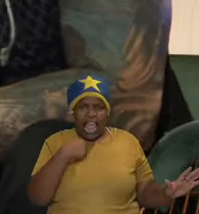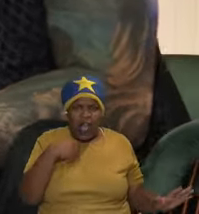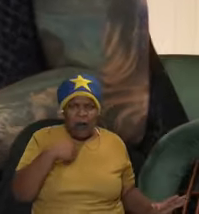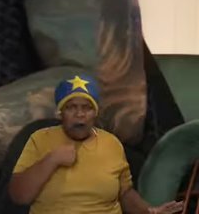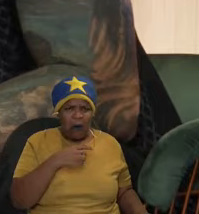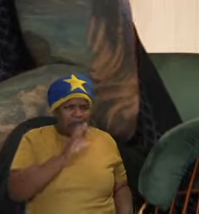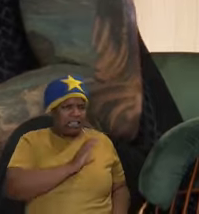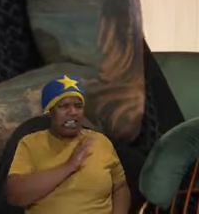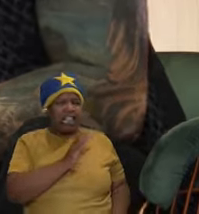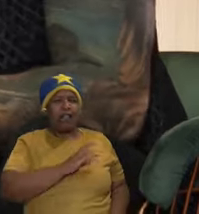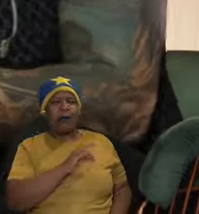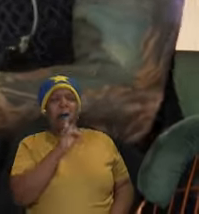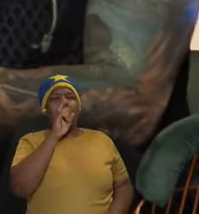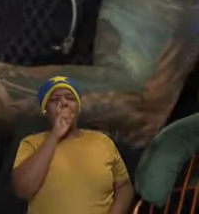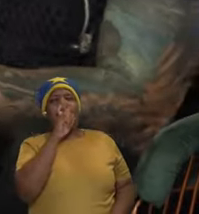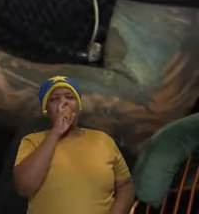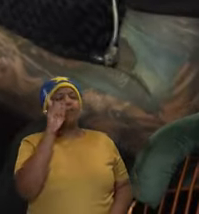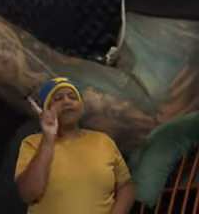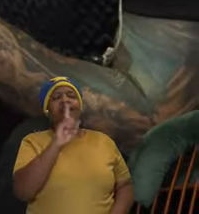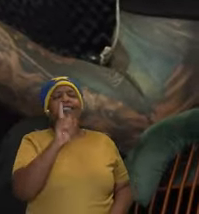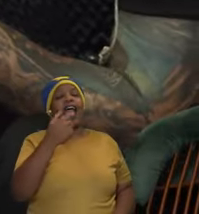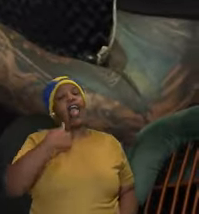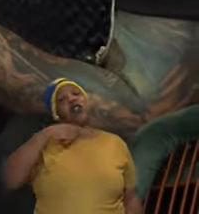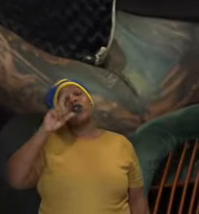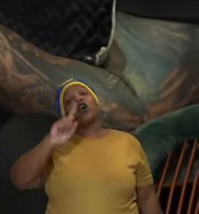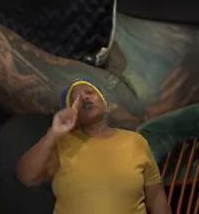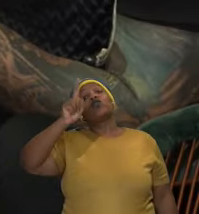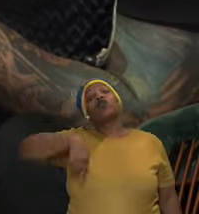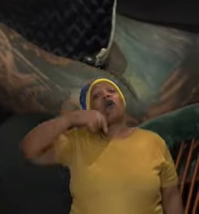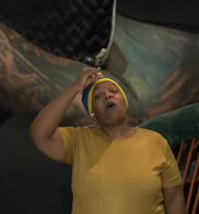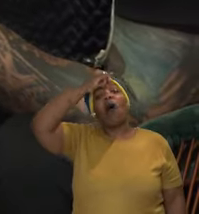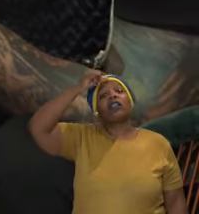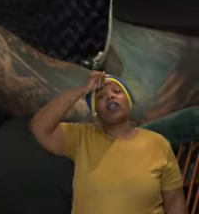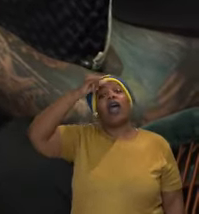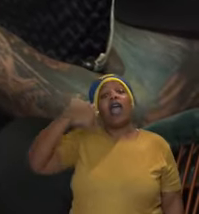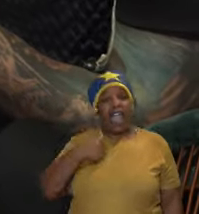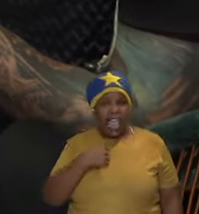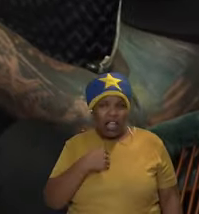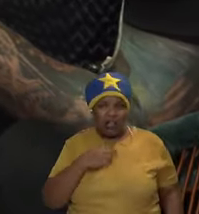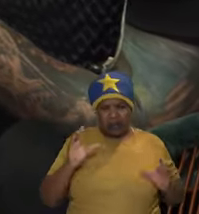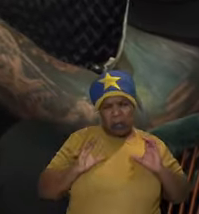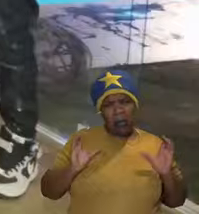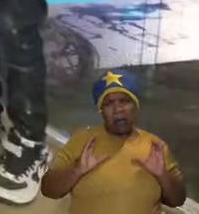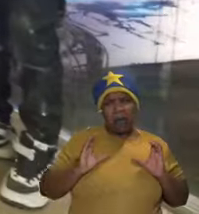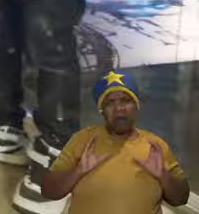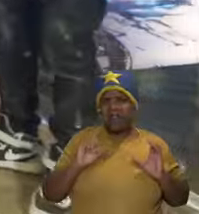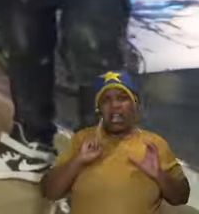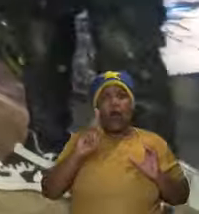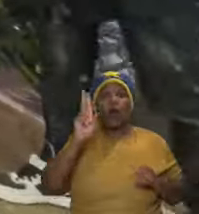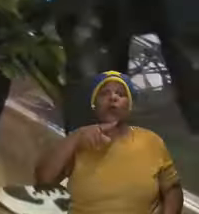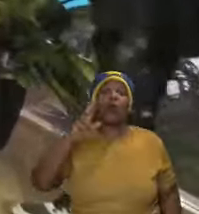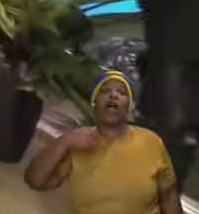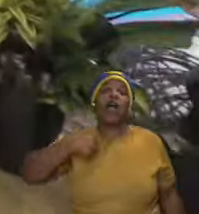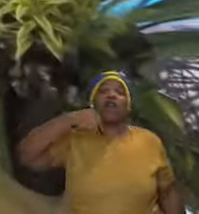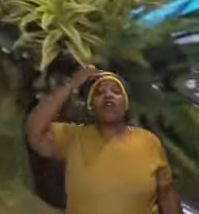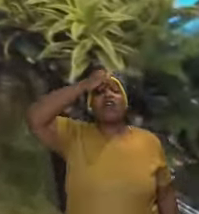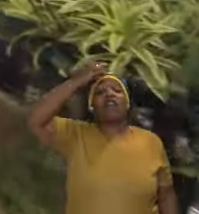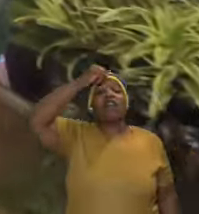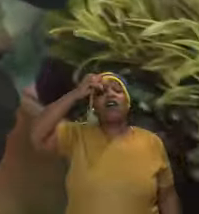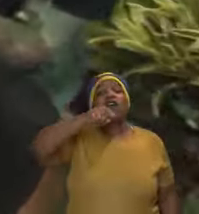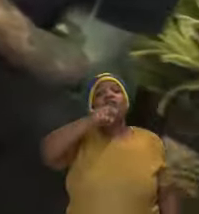não sou playboy não, só não sou otário. Eu não sou playboy. Nunca fui otário, porra.